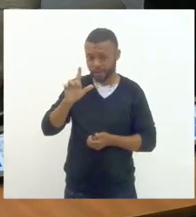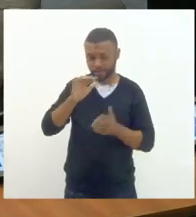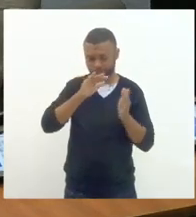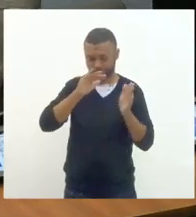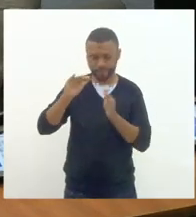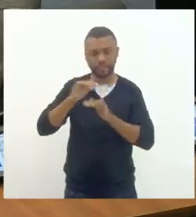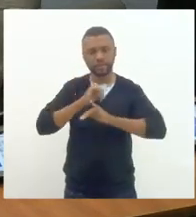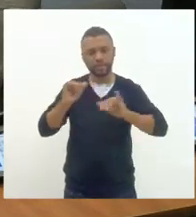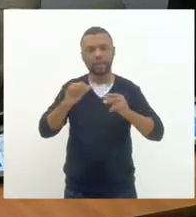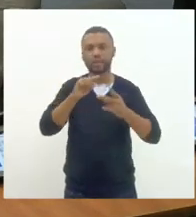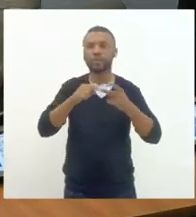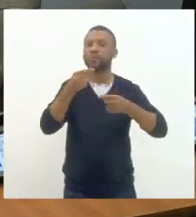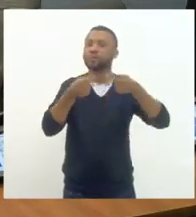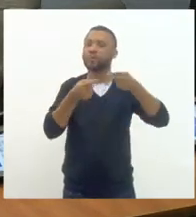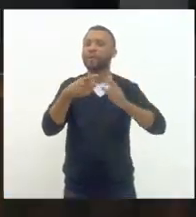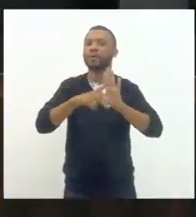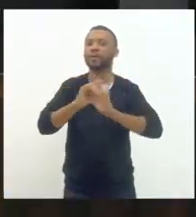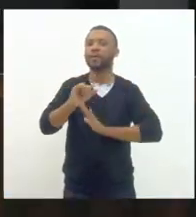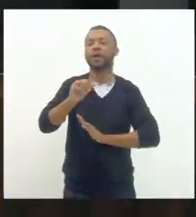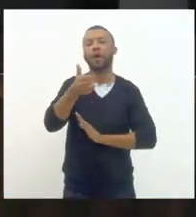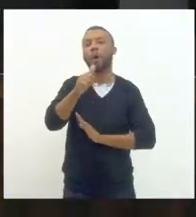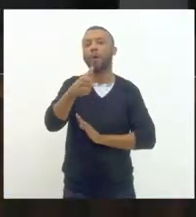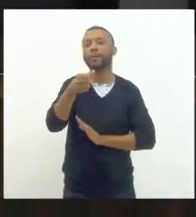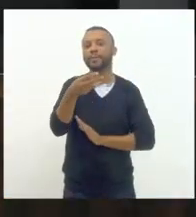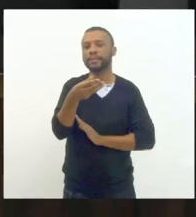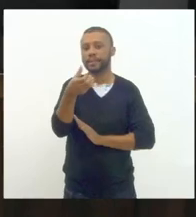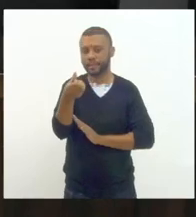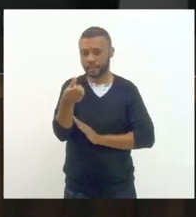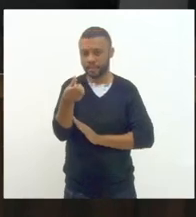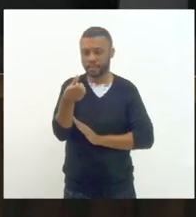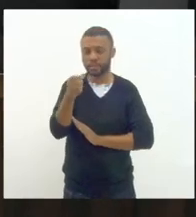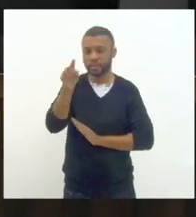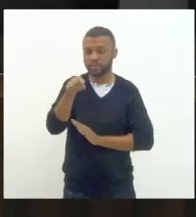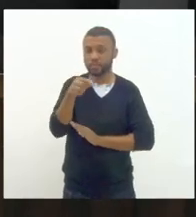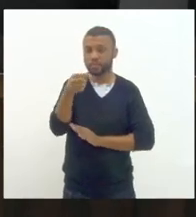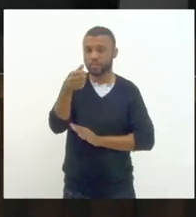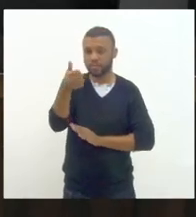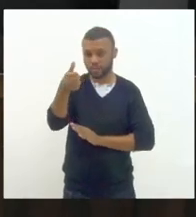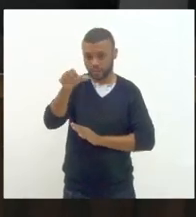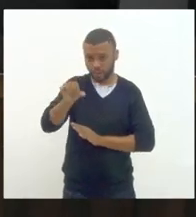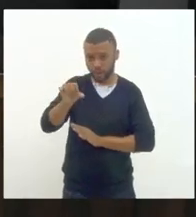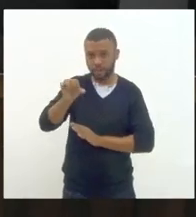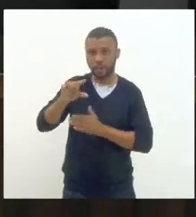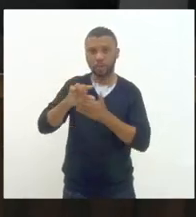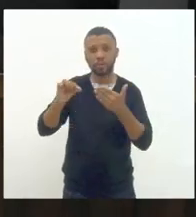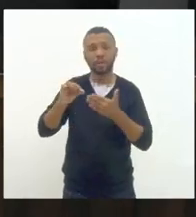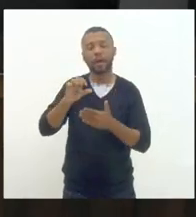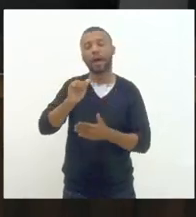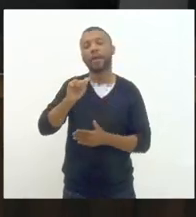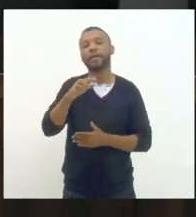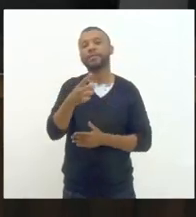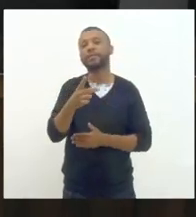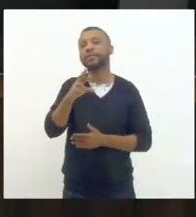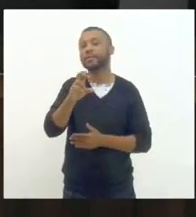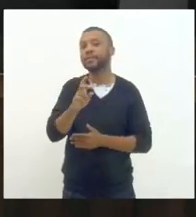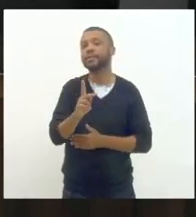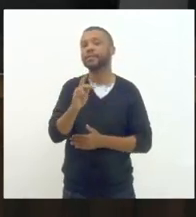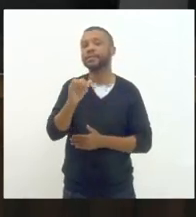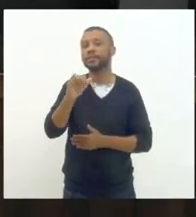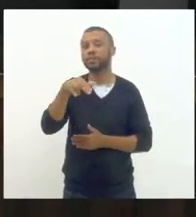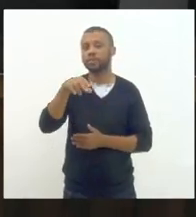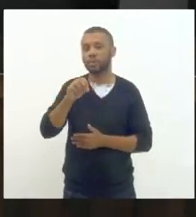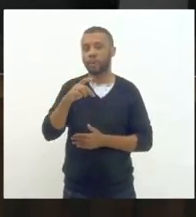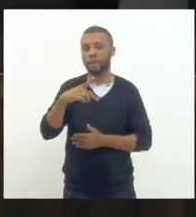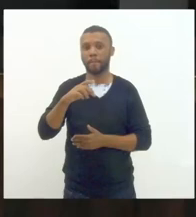Anuncio, em segunda discussão, projeto de lei 1136, de 19, de autoria do deputado Alexandre Knoploch, que altera a